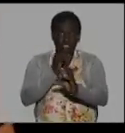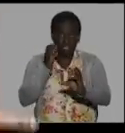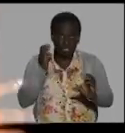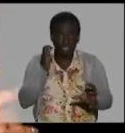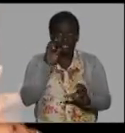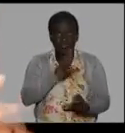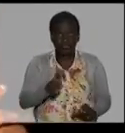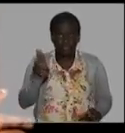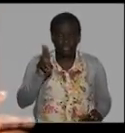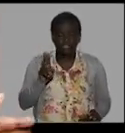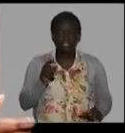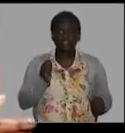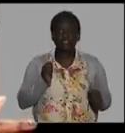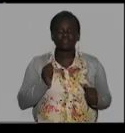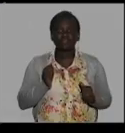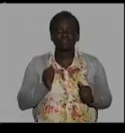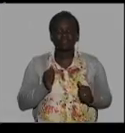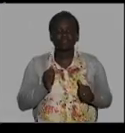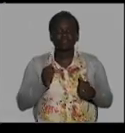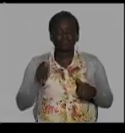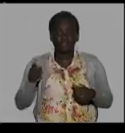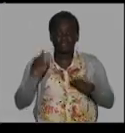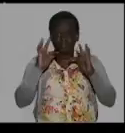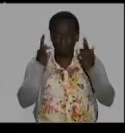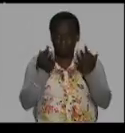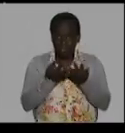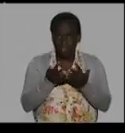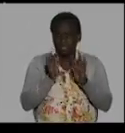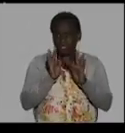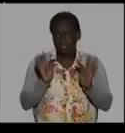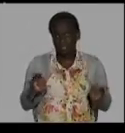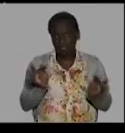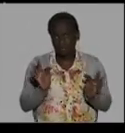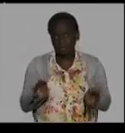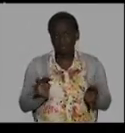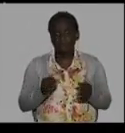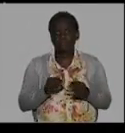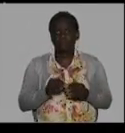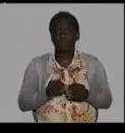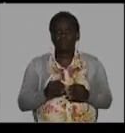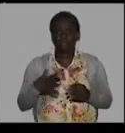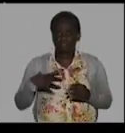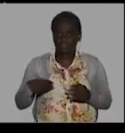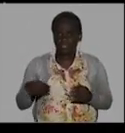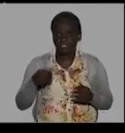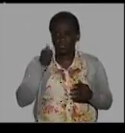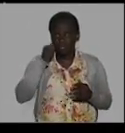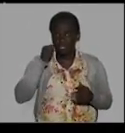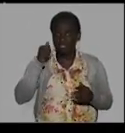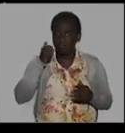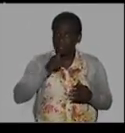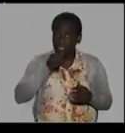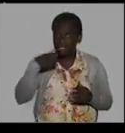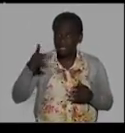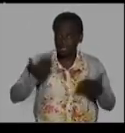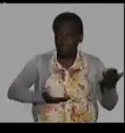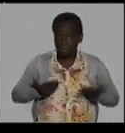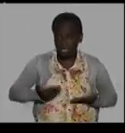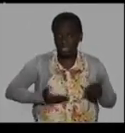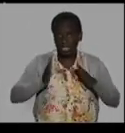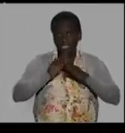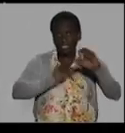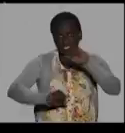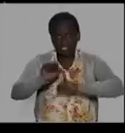engenharia na universidade, e ele vem de uma família muito simples, né, filho de empregada doméstica